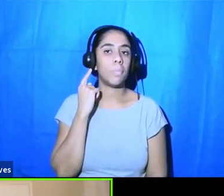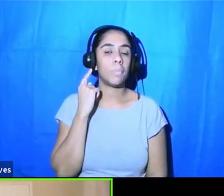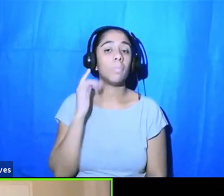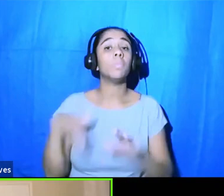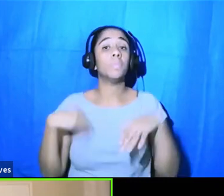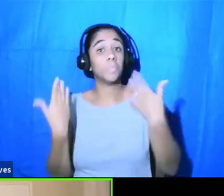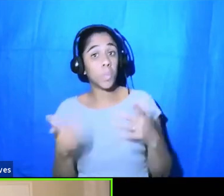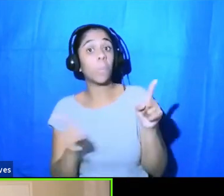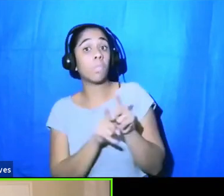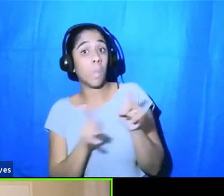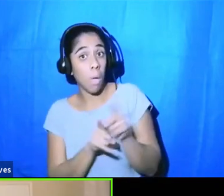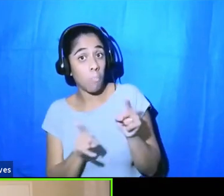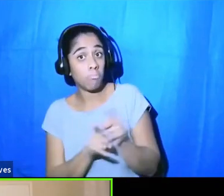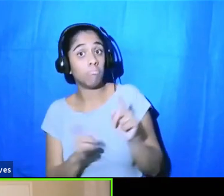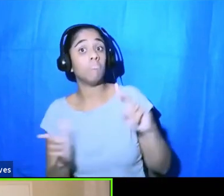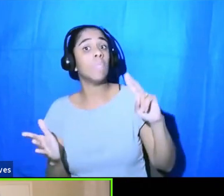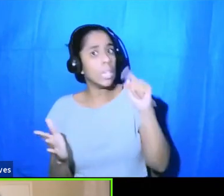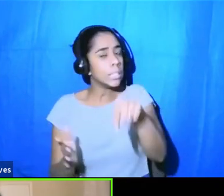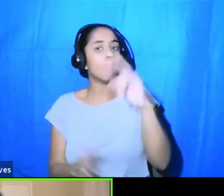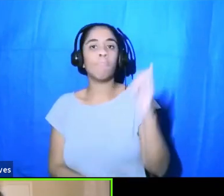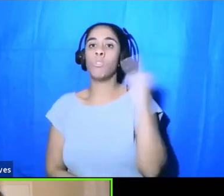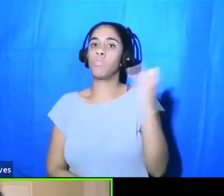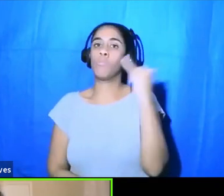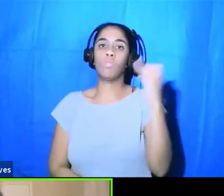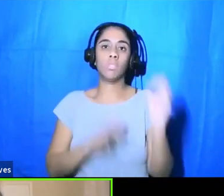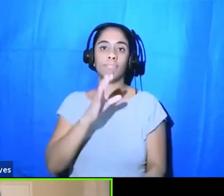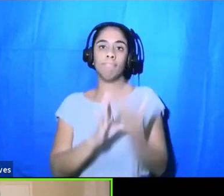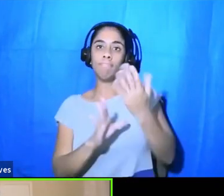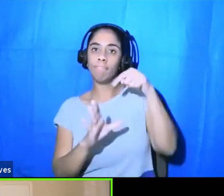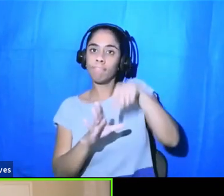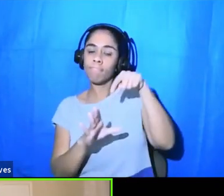E que o fez não por a vía de